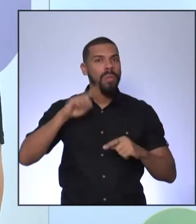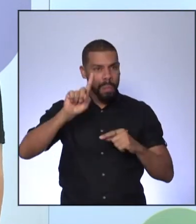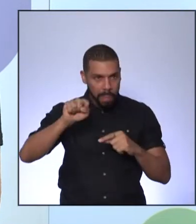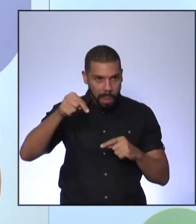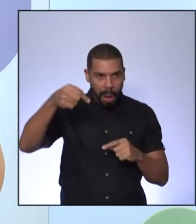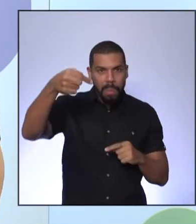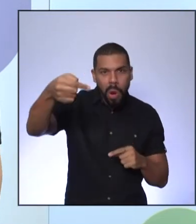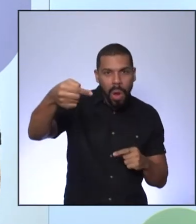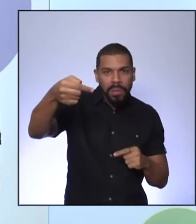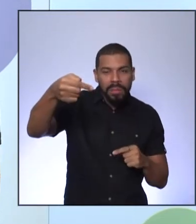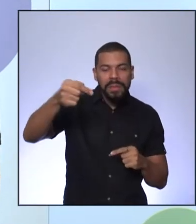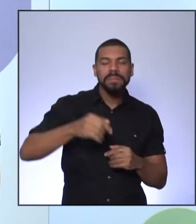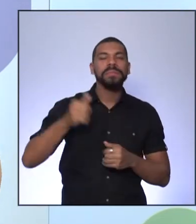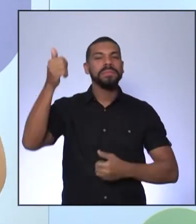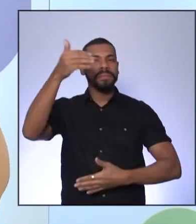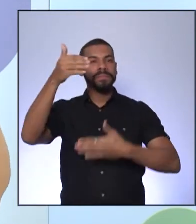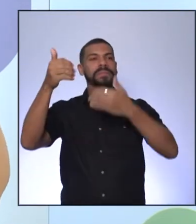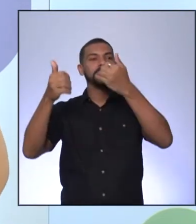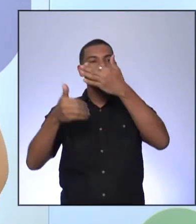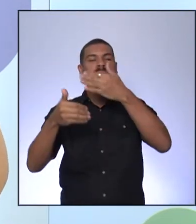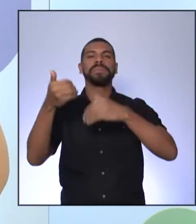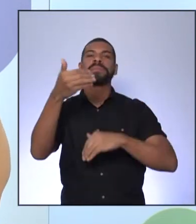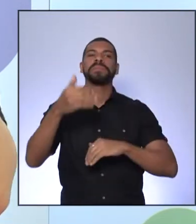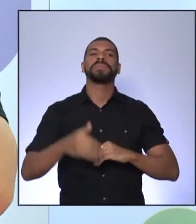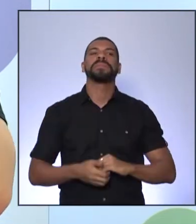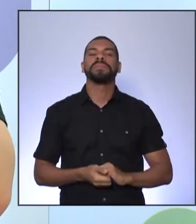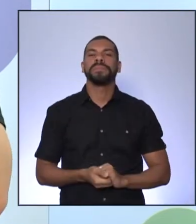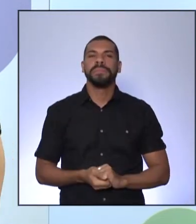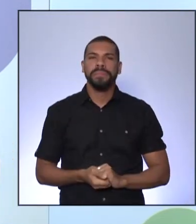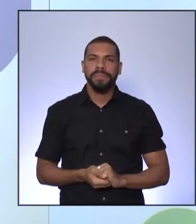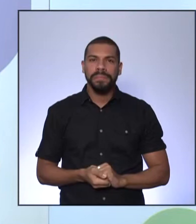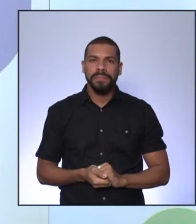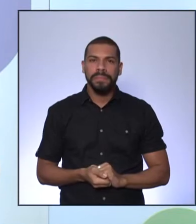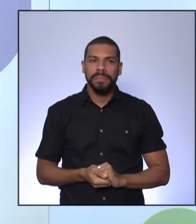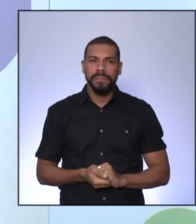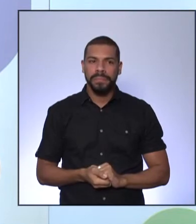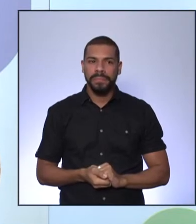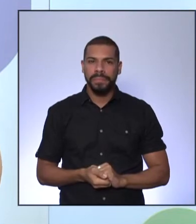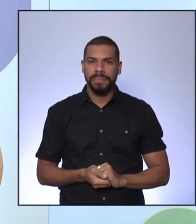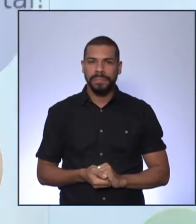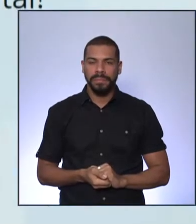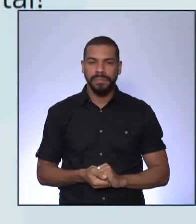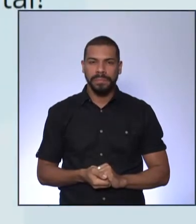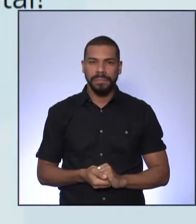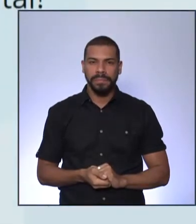para a gente conversar um pouco sobre alguns pontos.